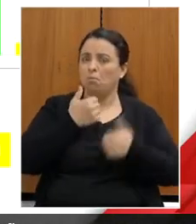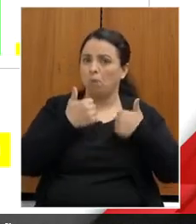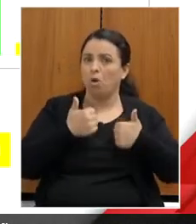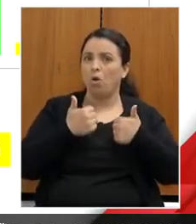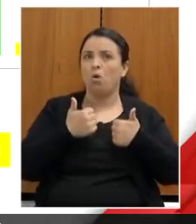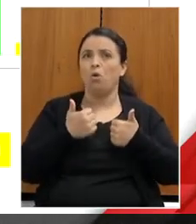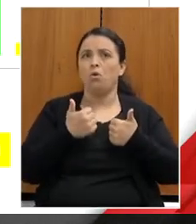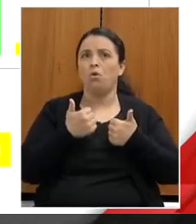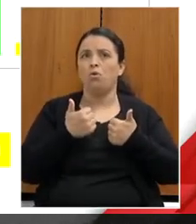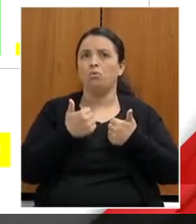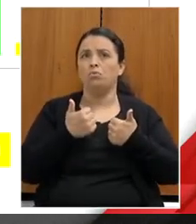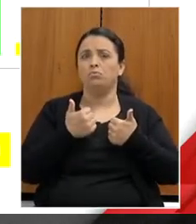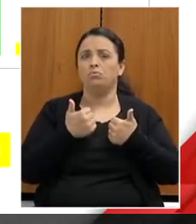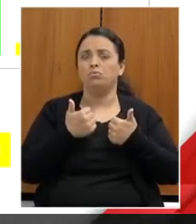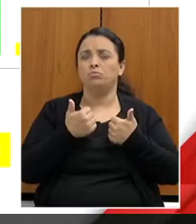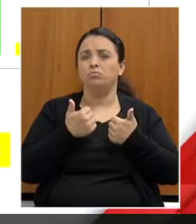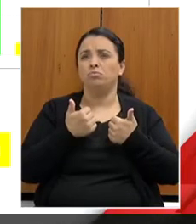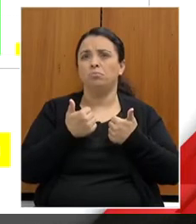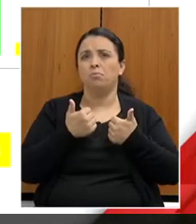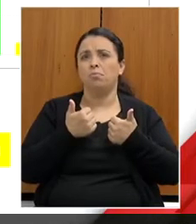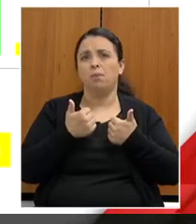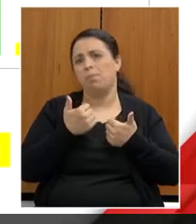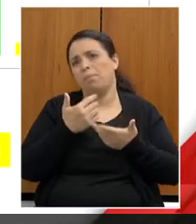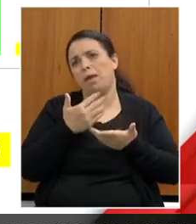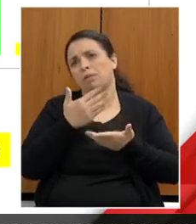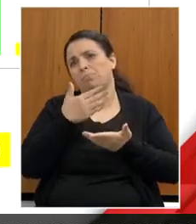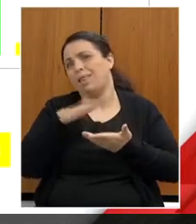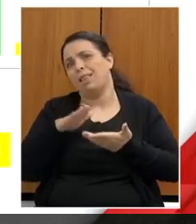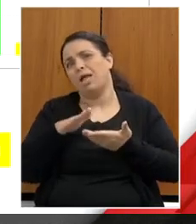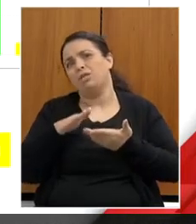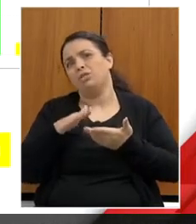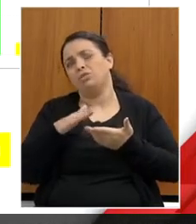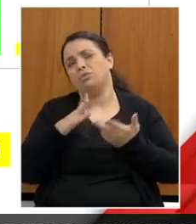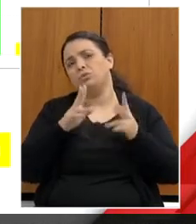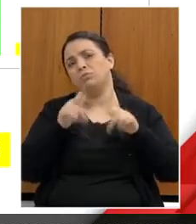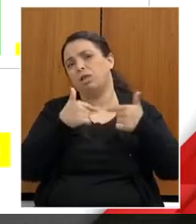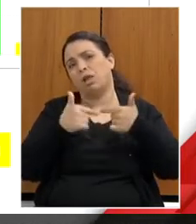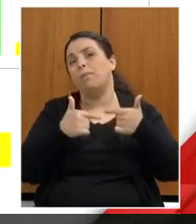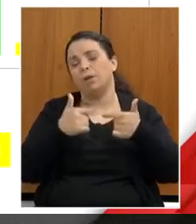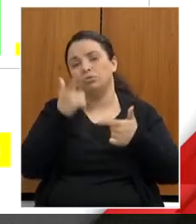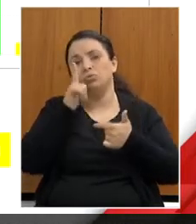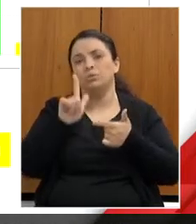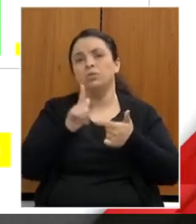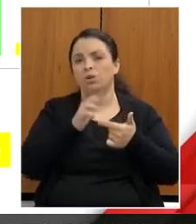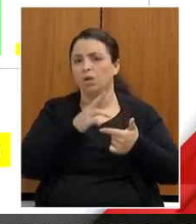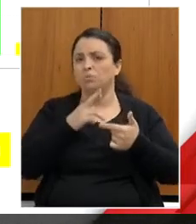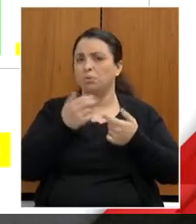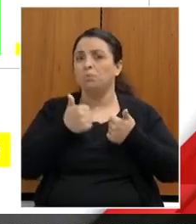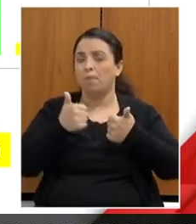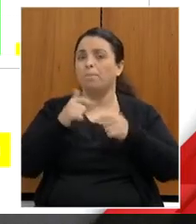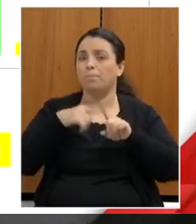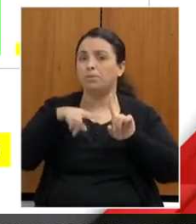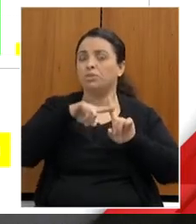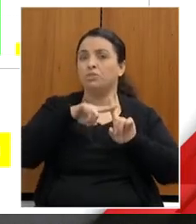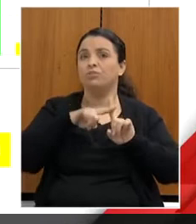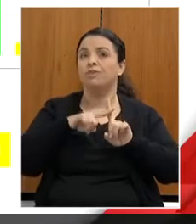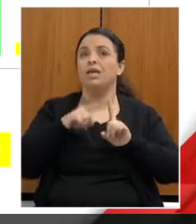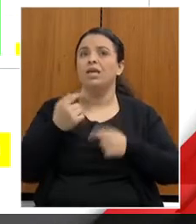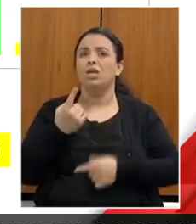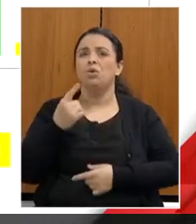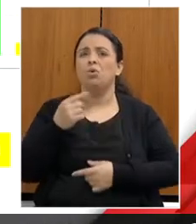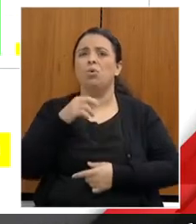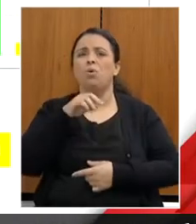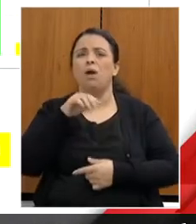dos casos. E o resultado crítico em apenas